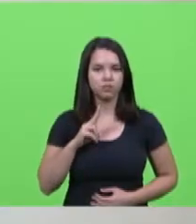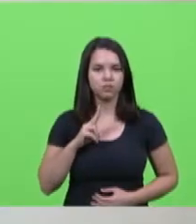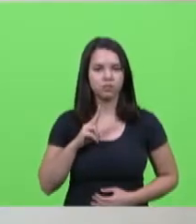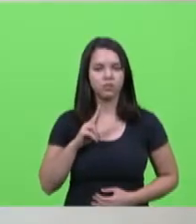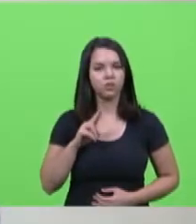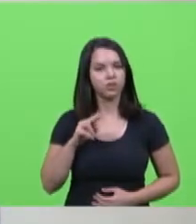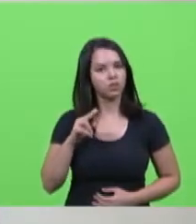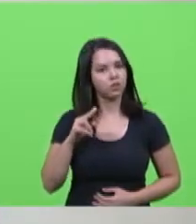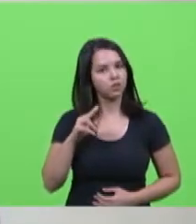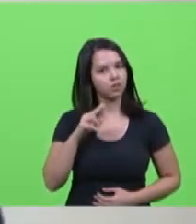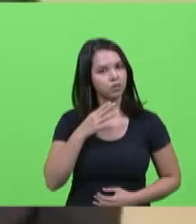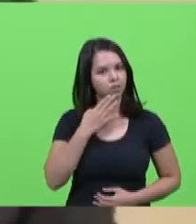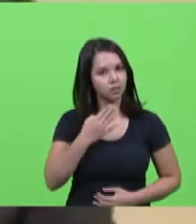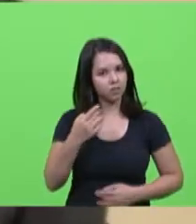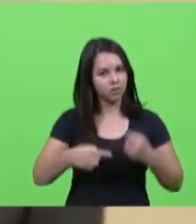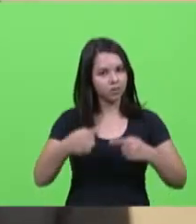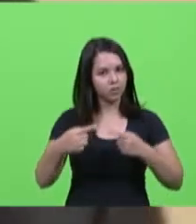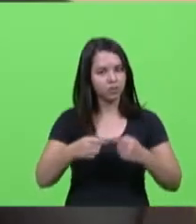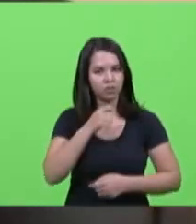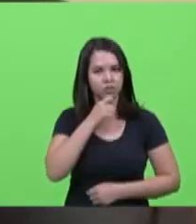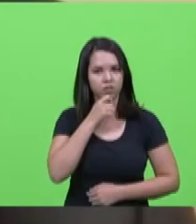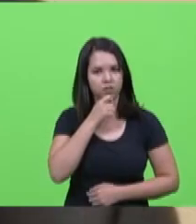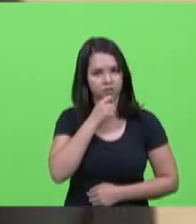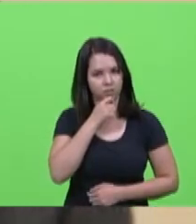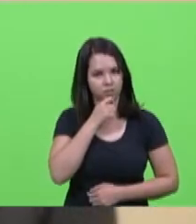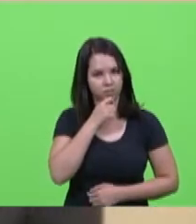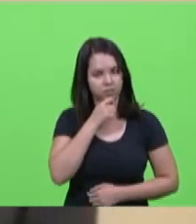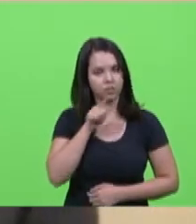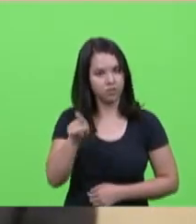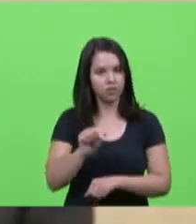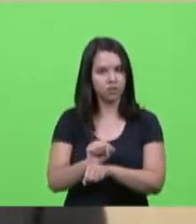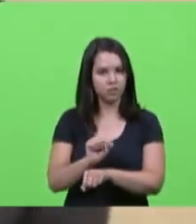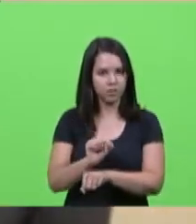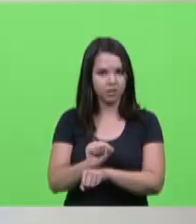discussão, deputado Kennedy. Tá, ok. Não, então, Vossa Excelência aguardar,